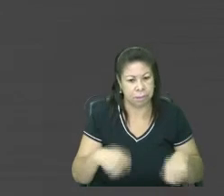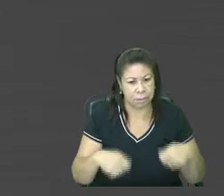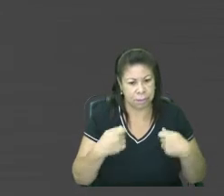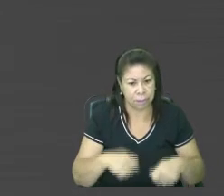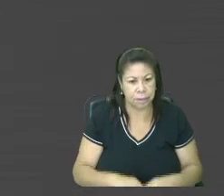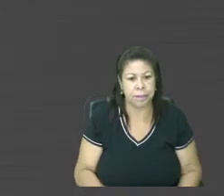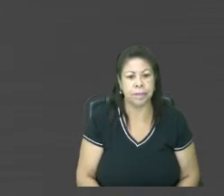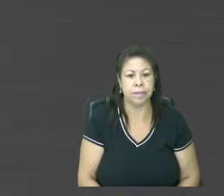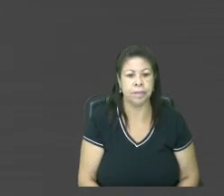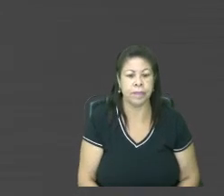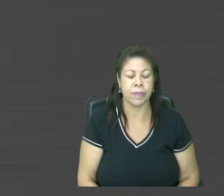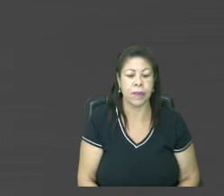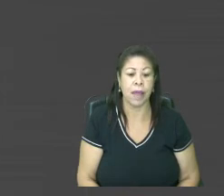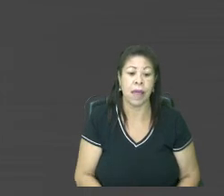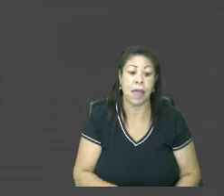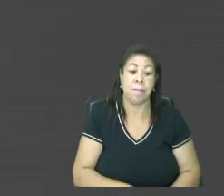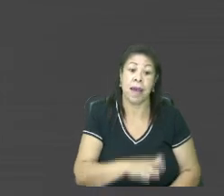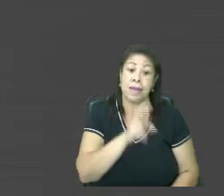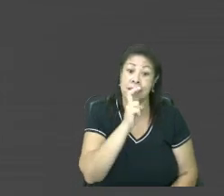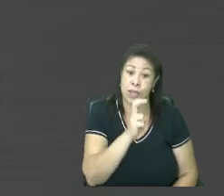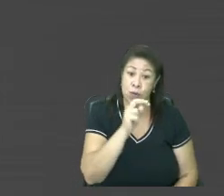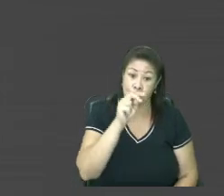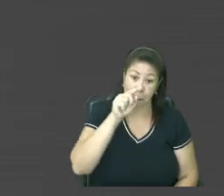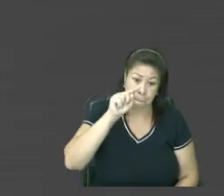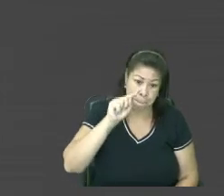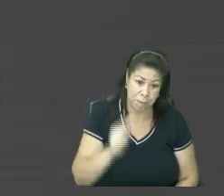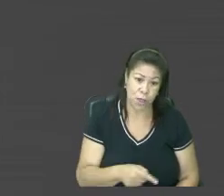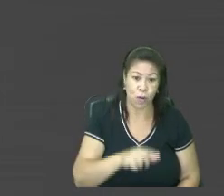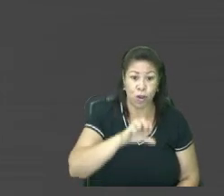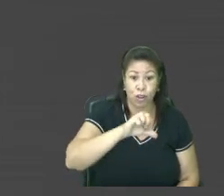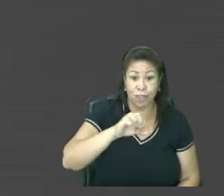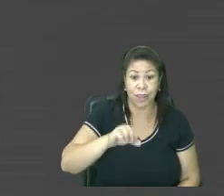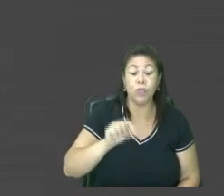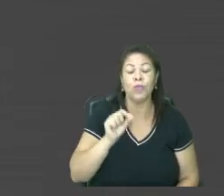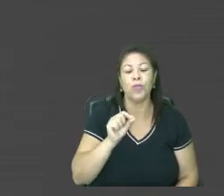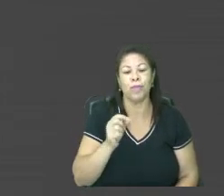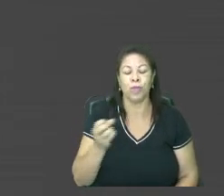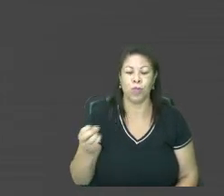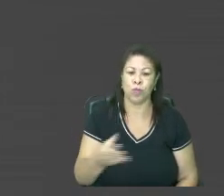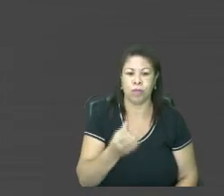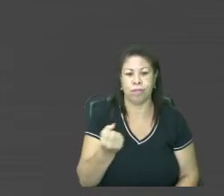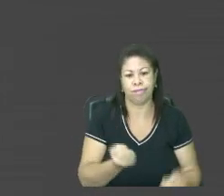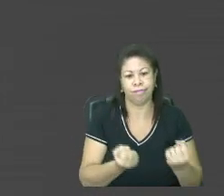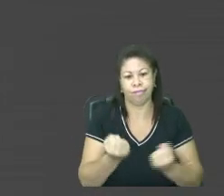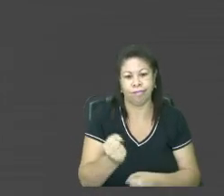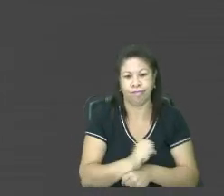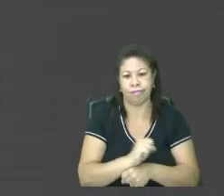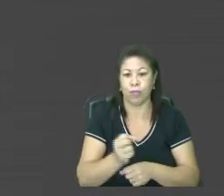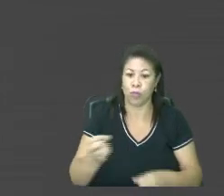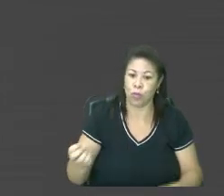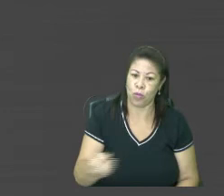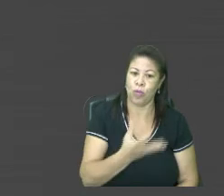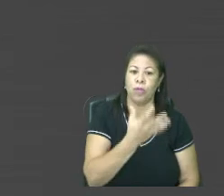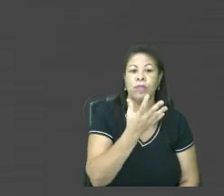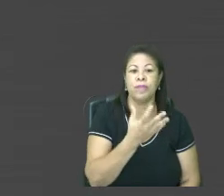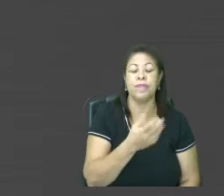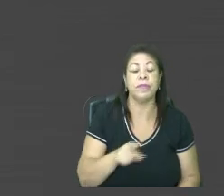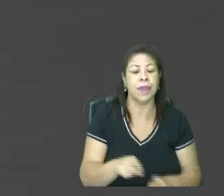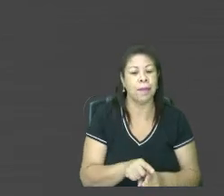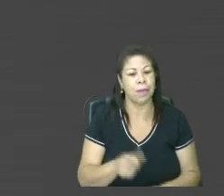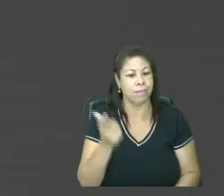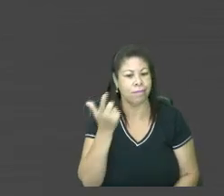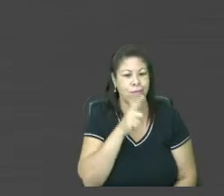Um pouco mais de 5.900 transportes, né? A gente, inclusive, recebeu 2